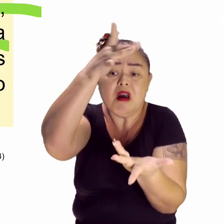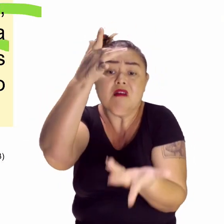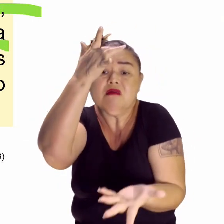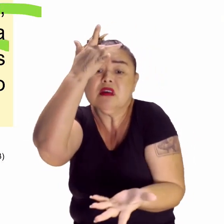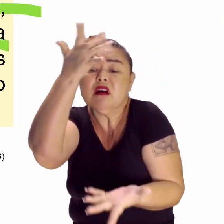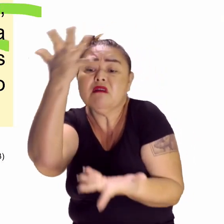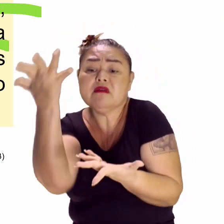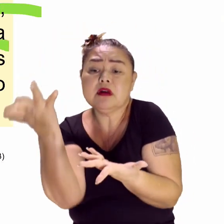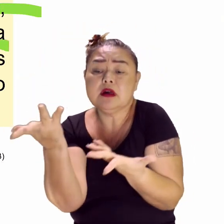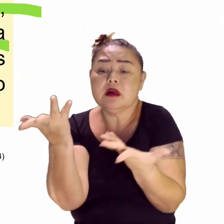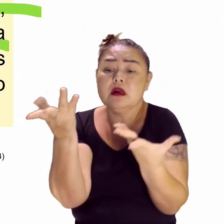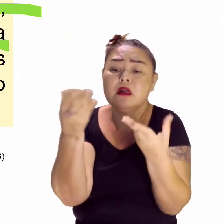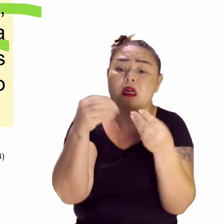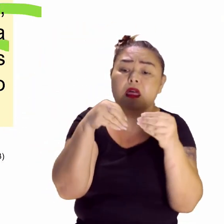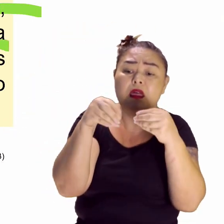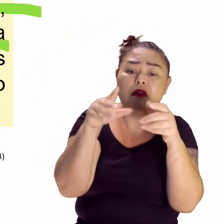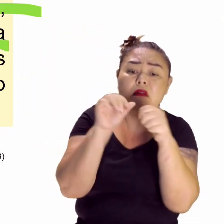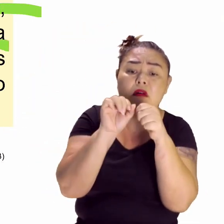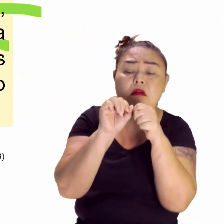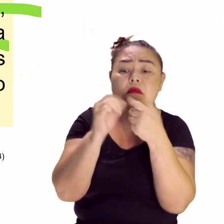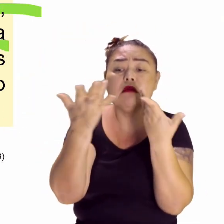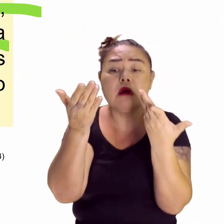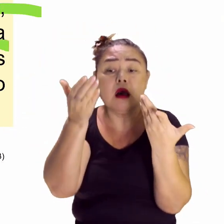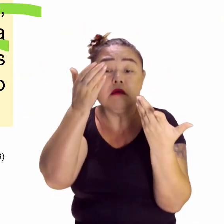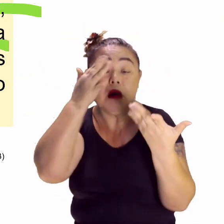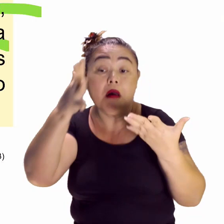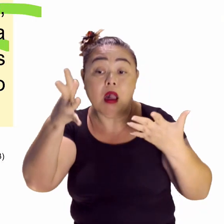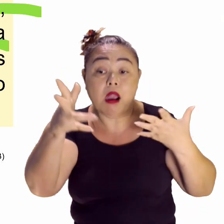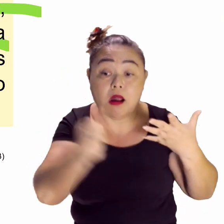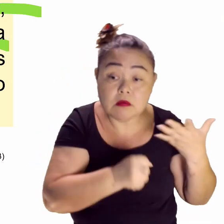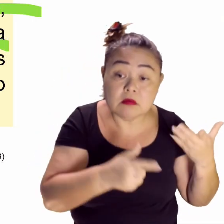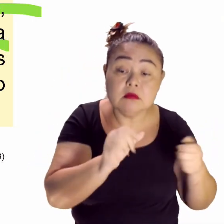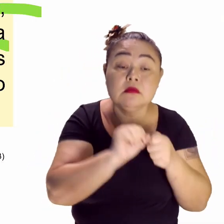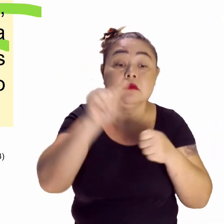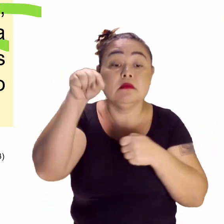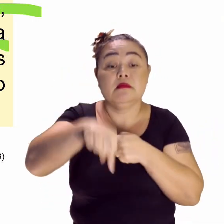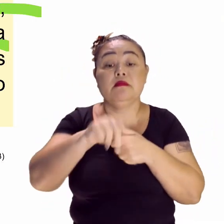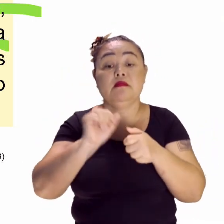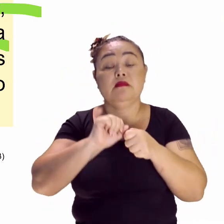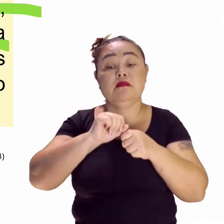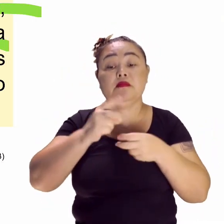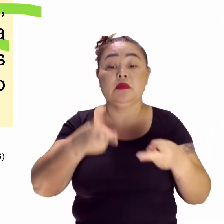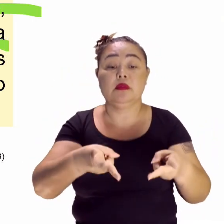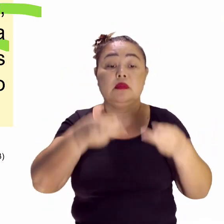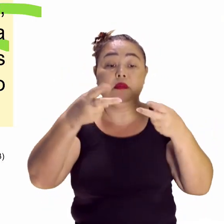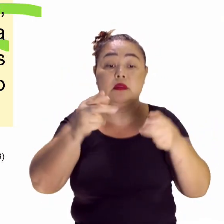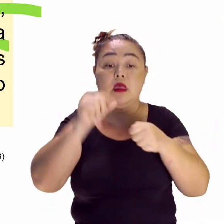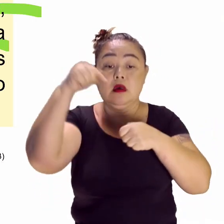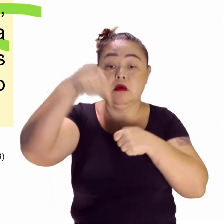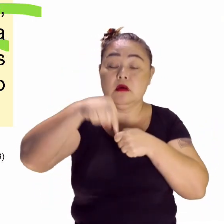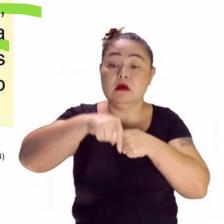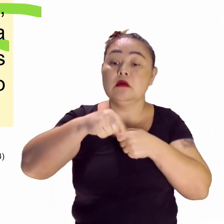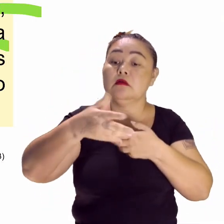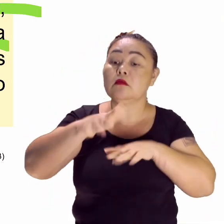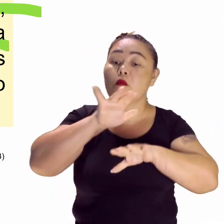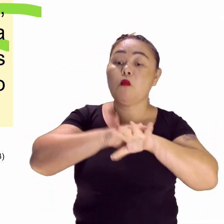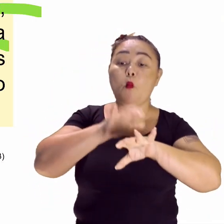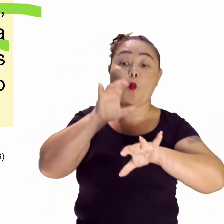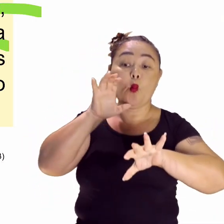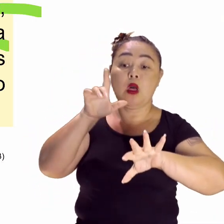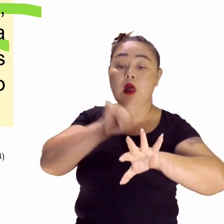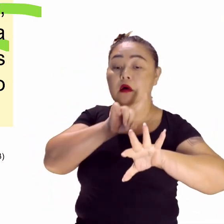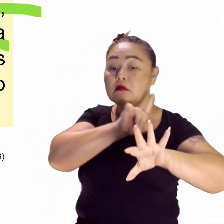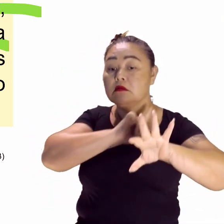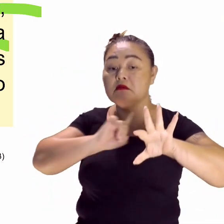vulnerável para biopirataria a maioria dos recursos naturais explorados ilegalmente pelo mercado internacional